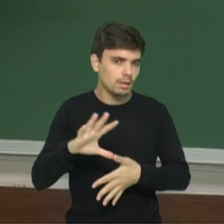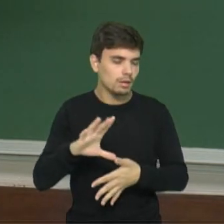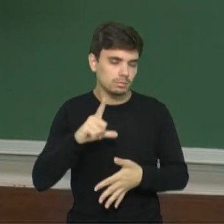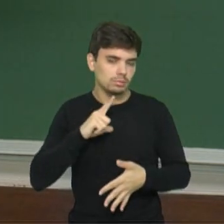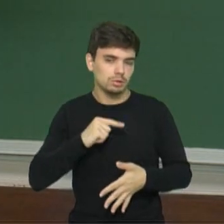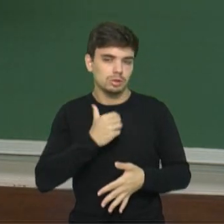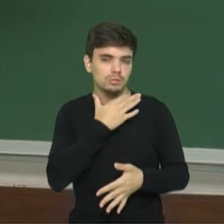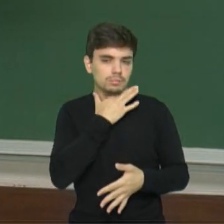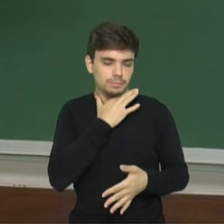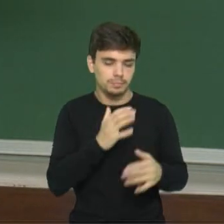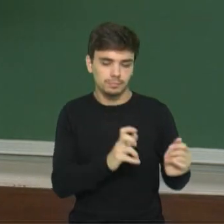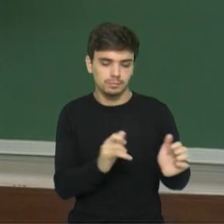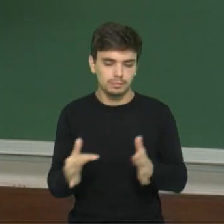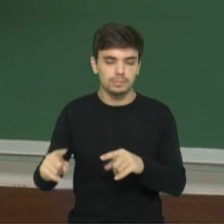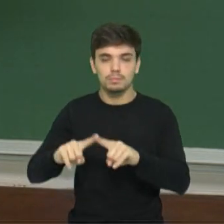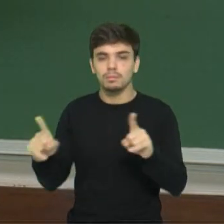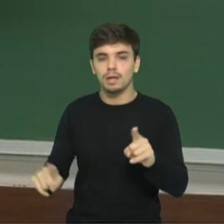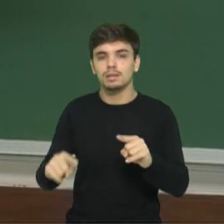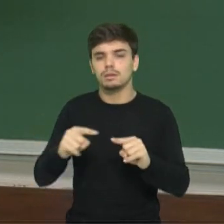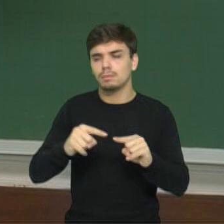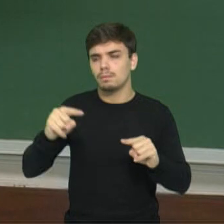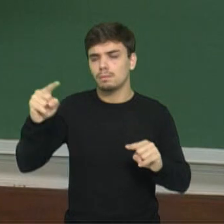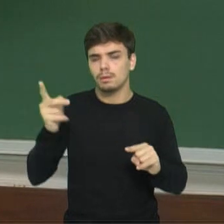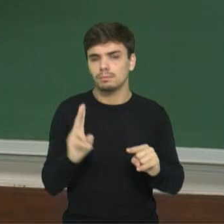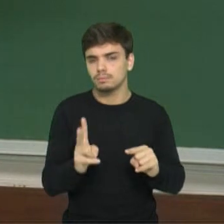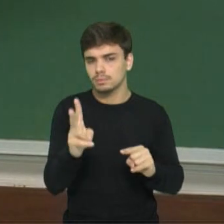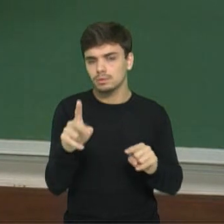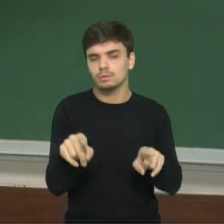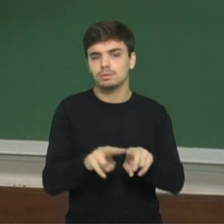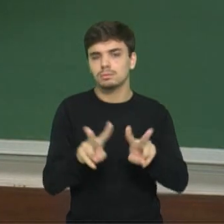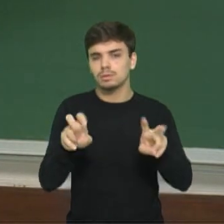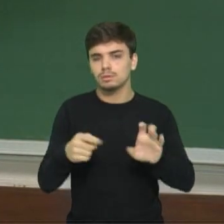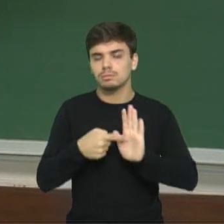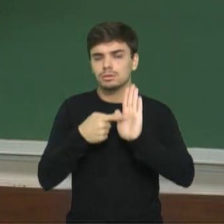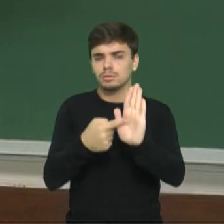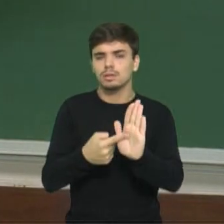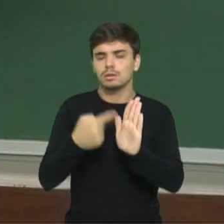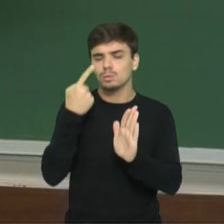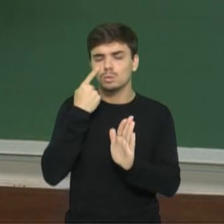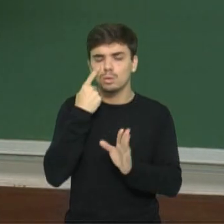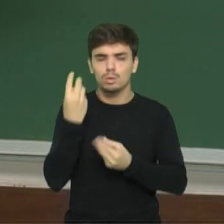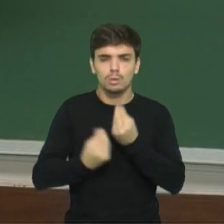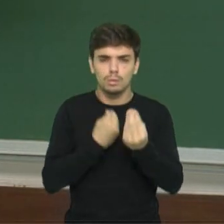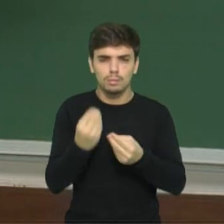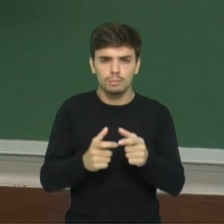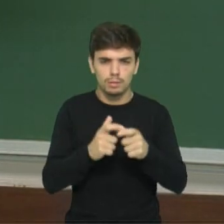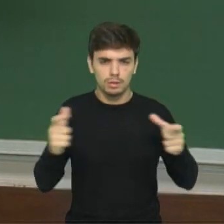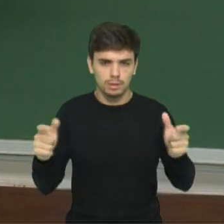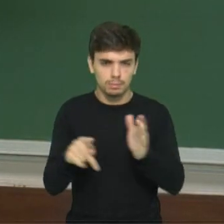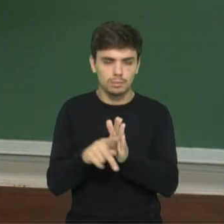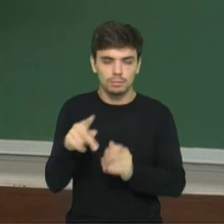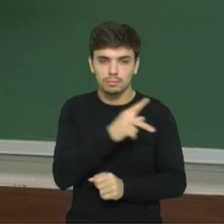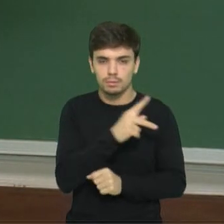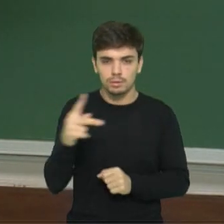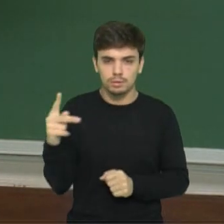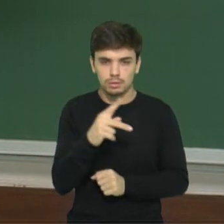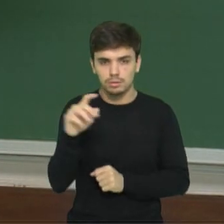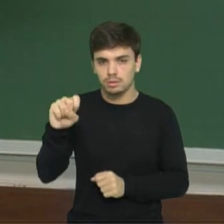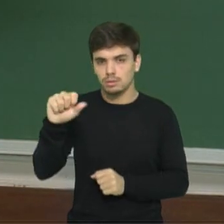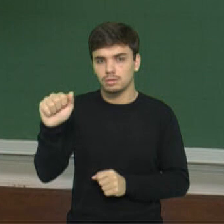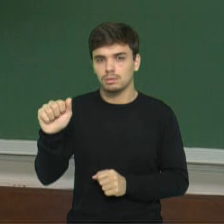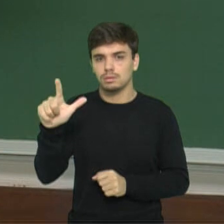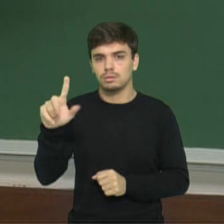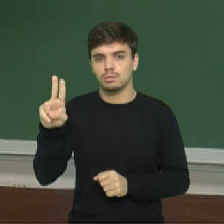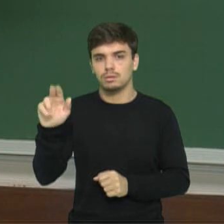E a inflação foi mantida sob controle, dando uma visibilidade maior ao candidato, ao presidente, né, Salvador